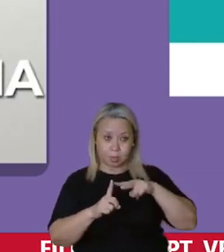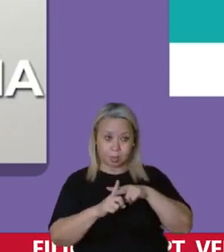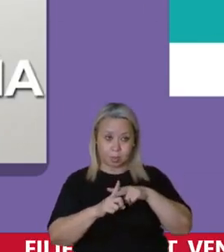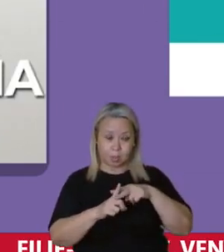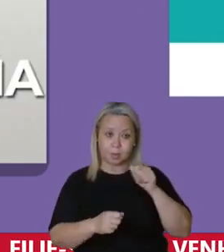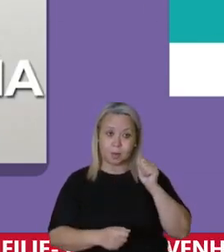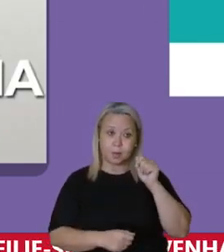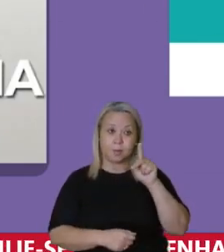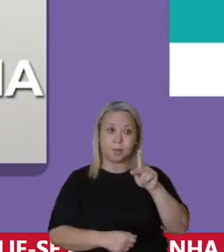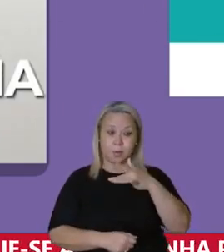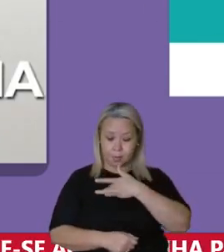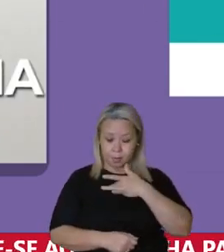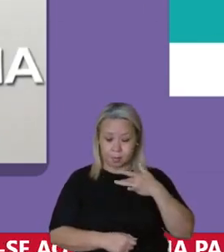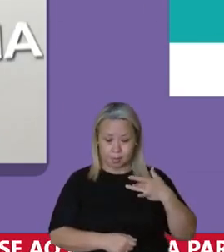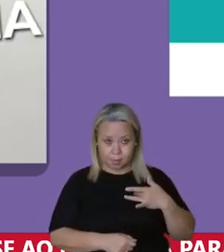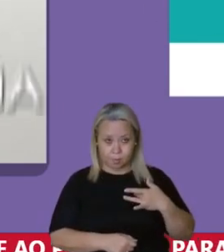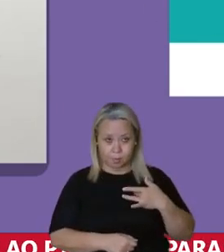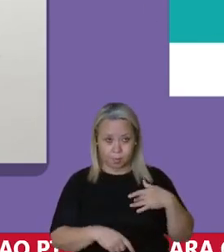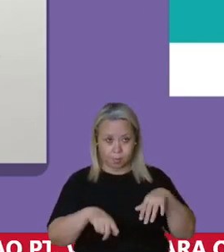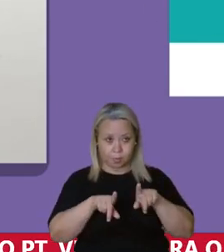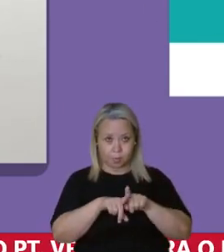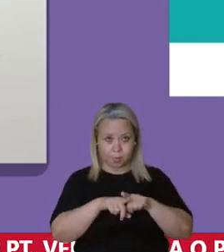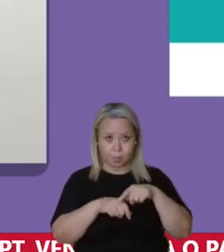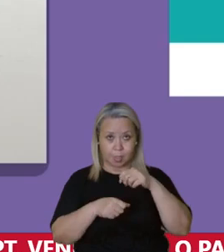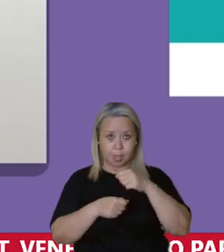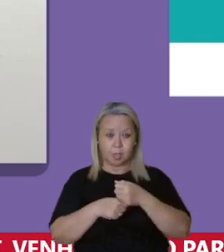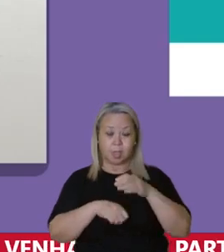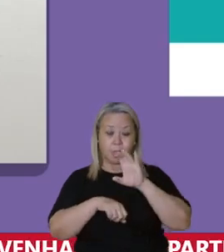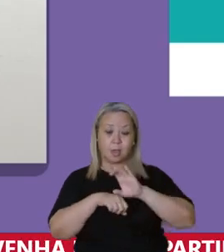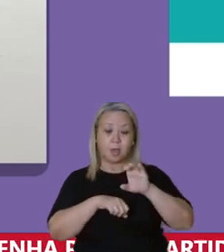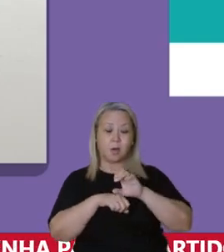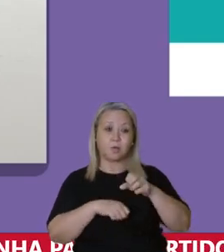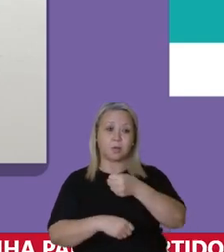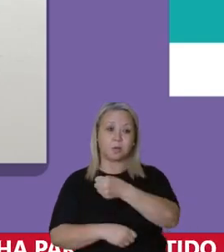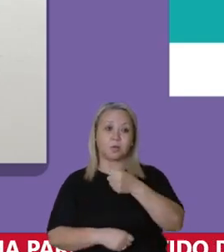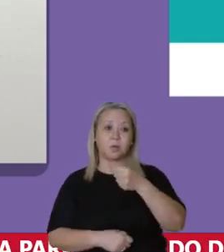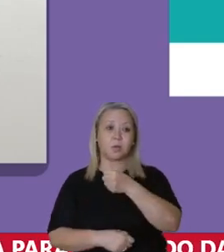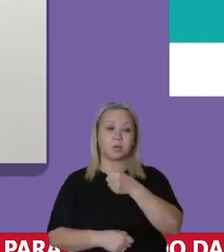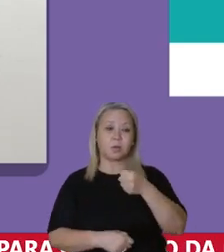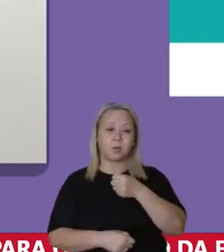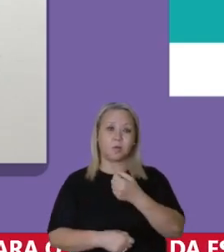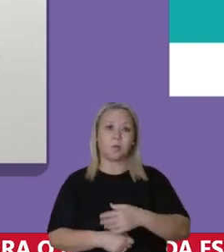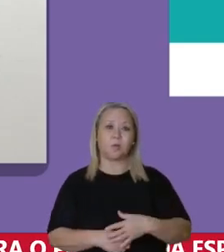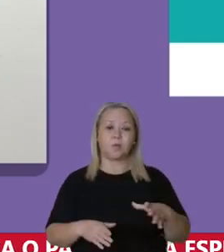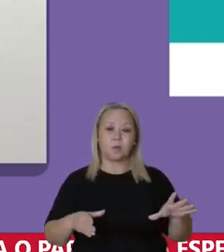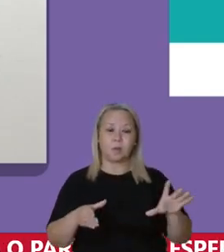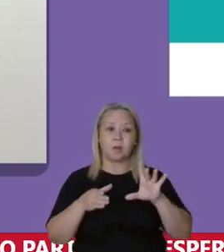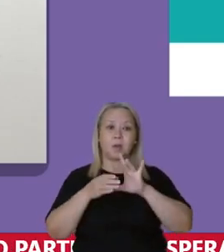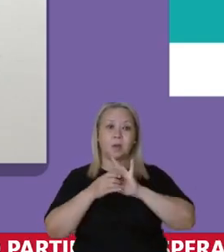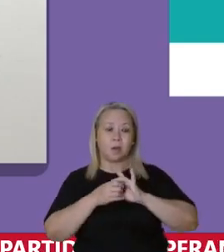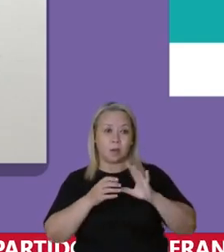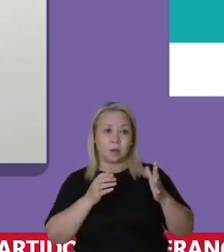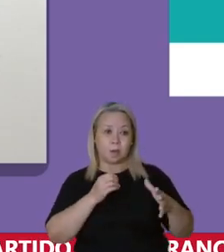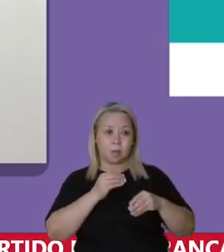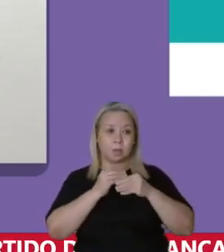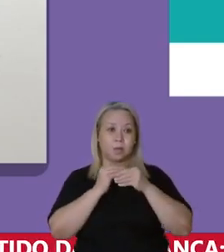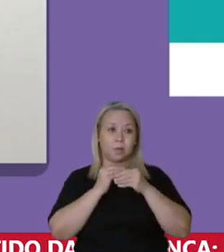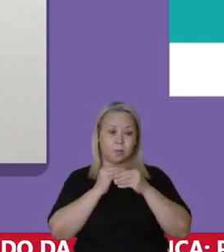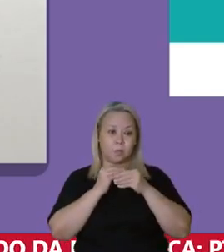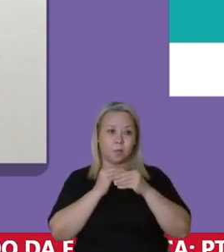e a saúde. E na Constituição de 88, você integrou o sistema de seguridade social